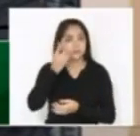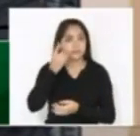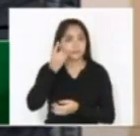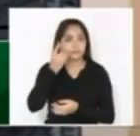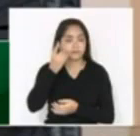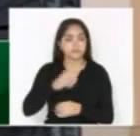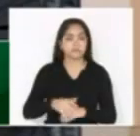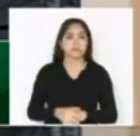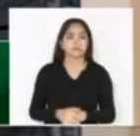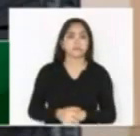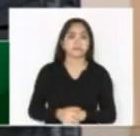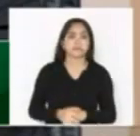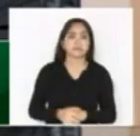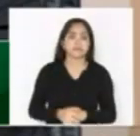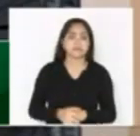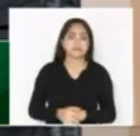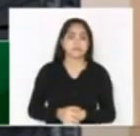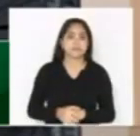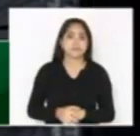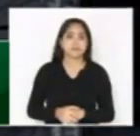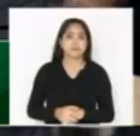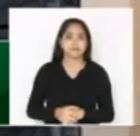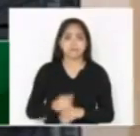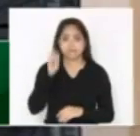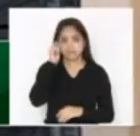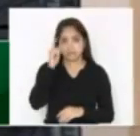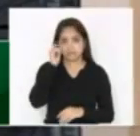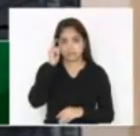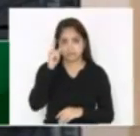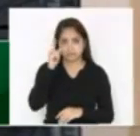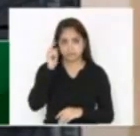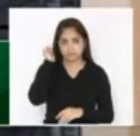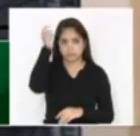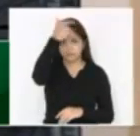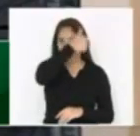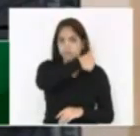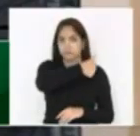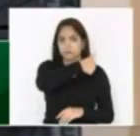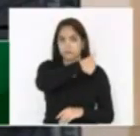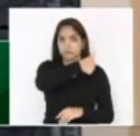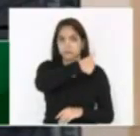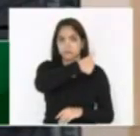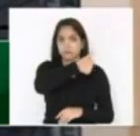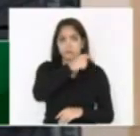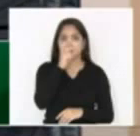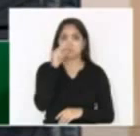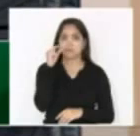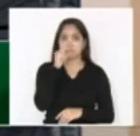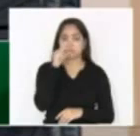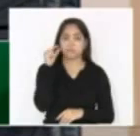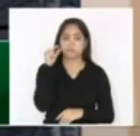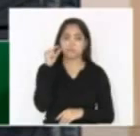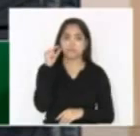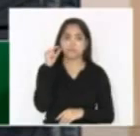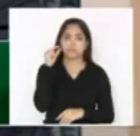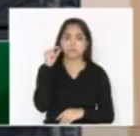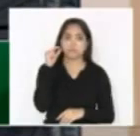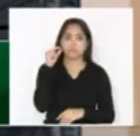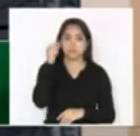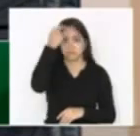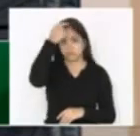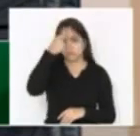senhores deputados César Valduga, Altair Silva, Dirceu Dresche e Maurício